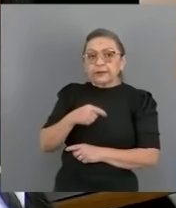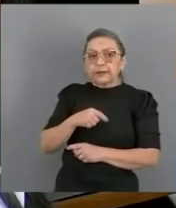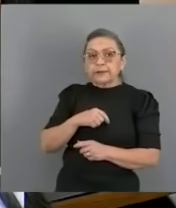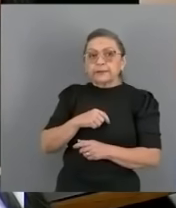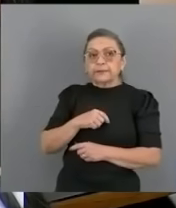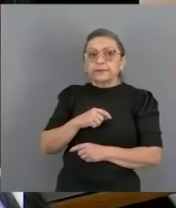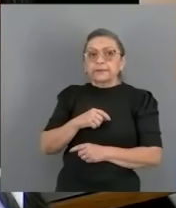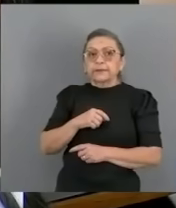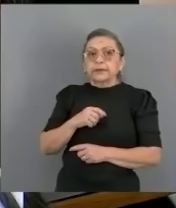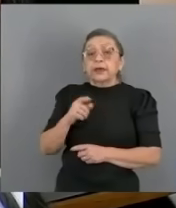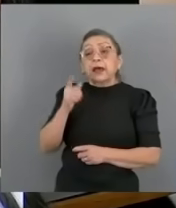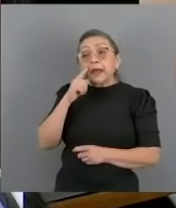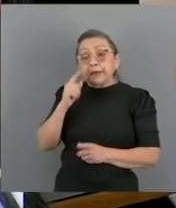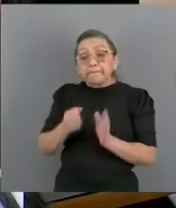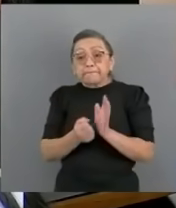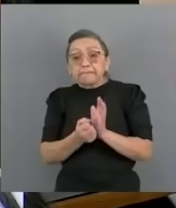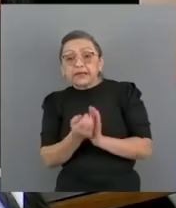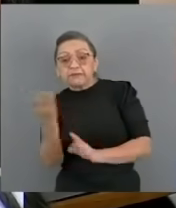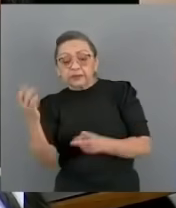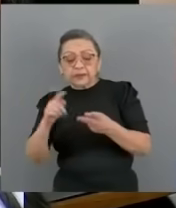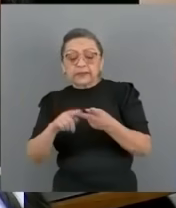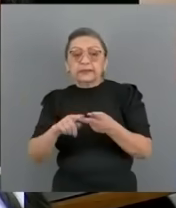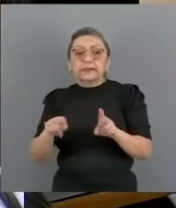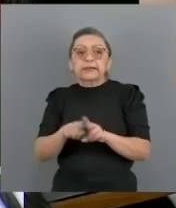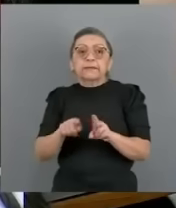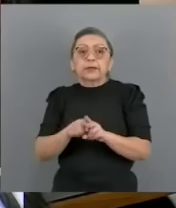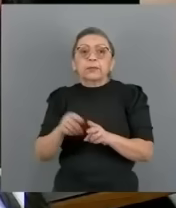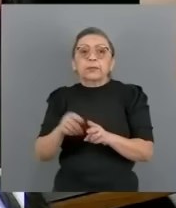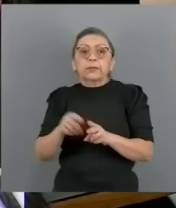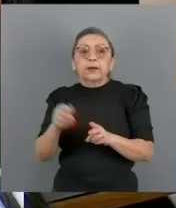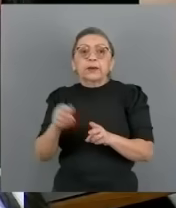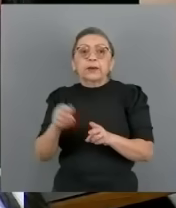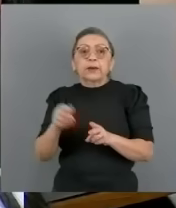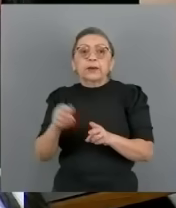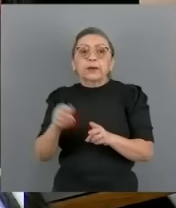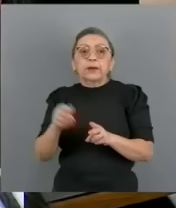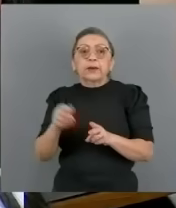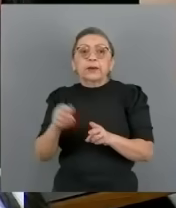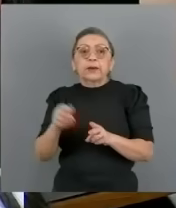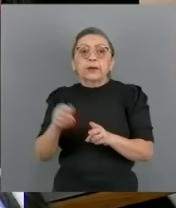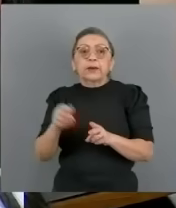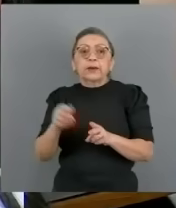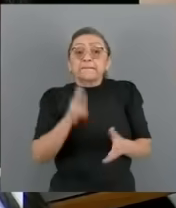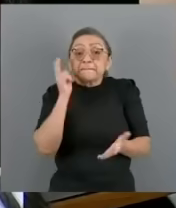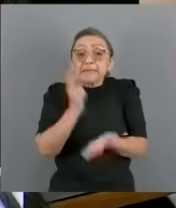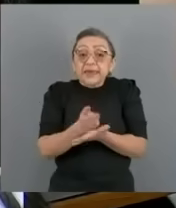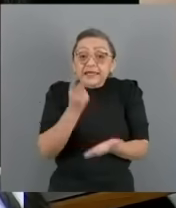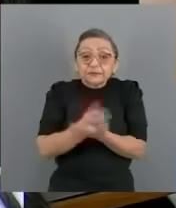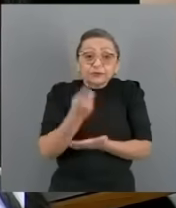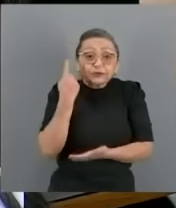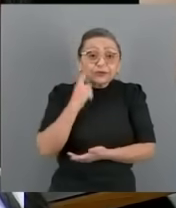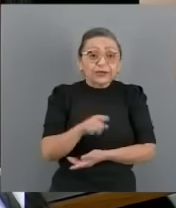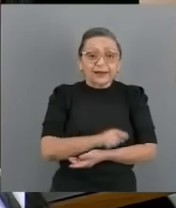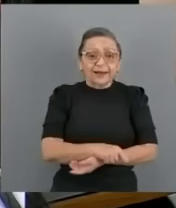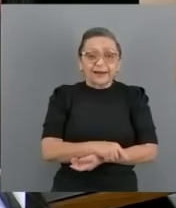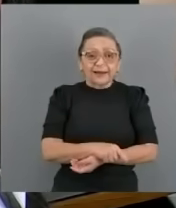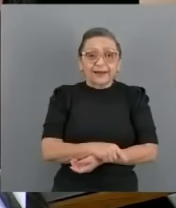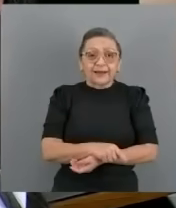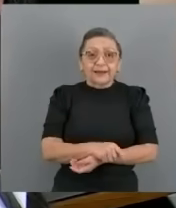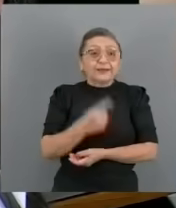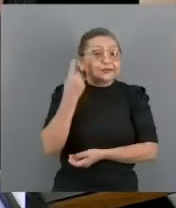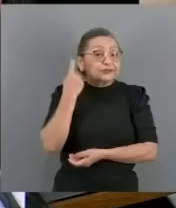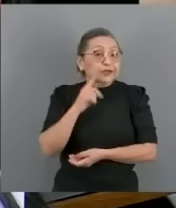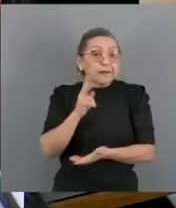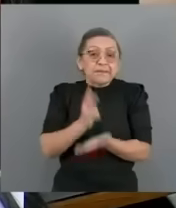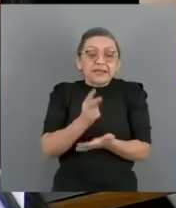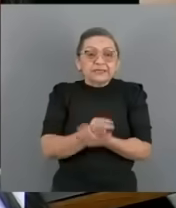ser, além de clube de benefícios, também uma entidade de representação de aposentados. No mesmo dia